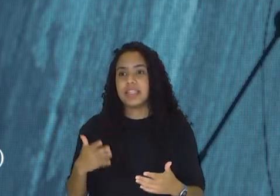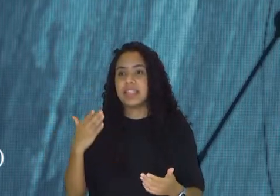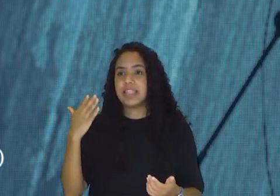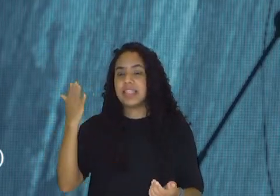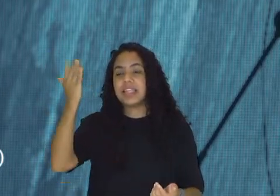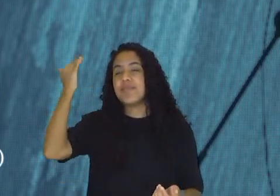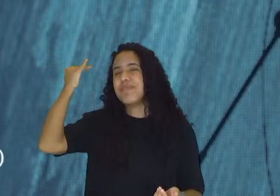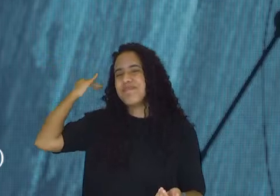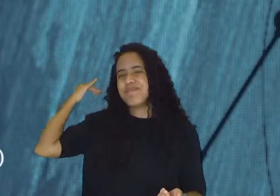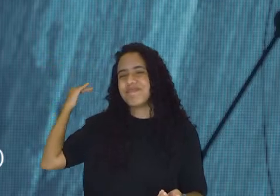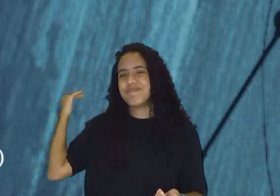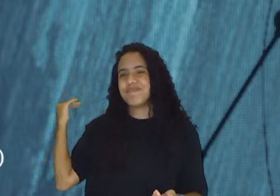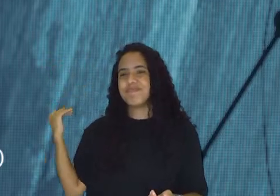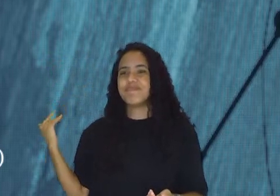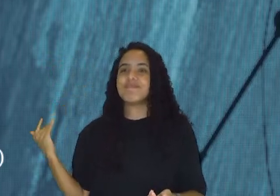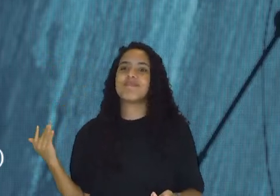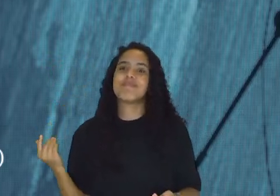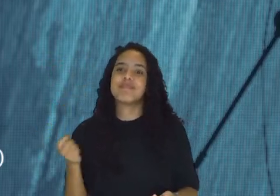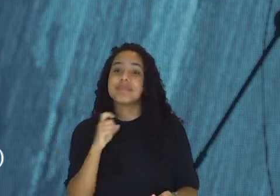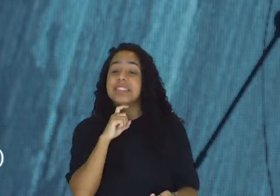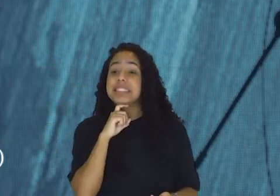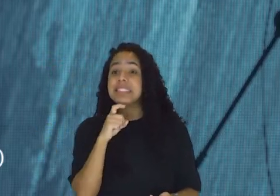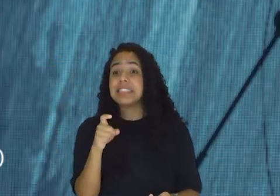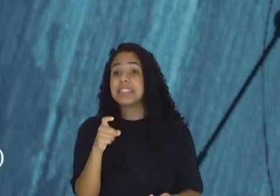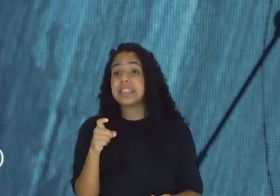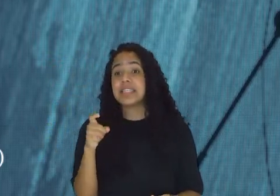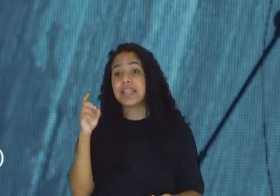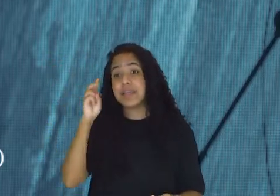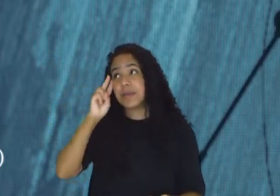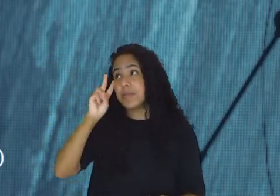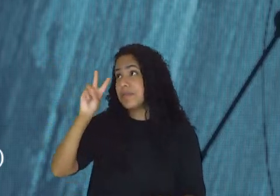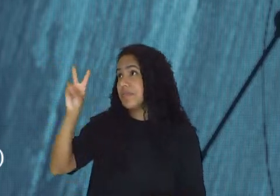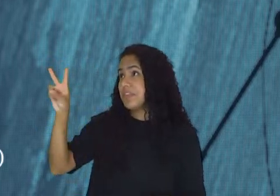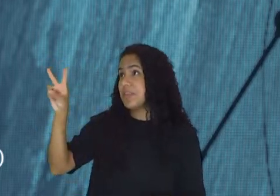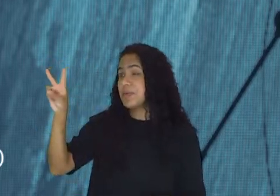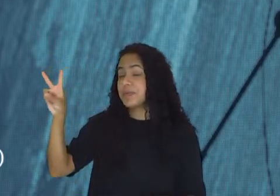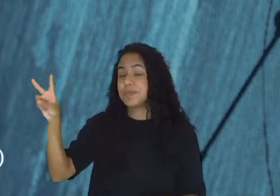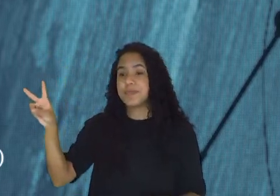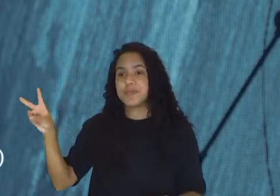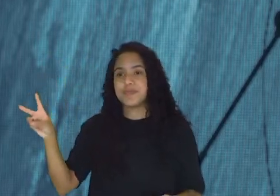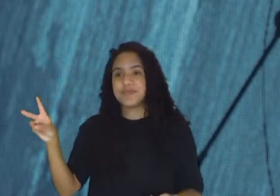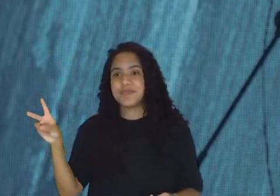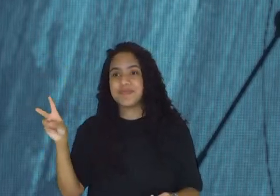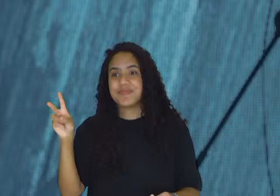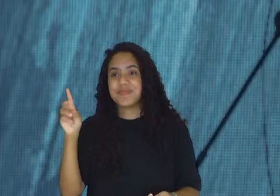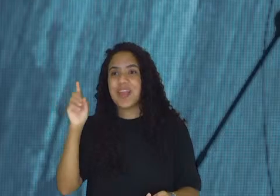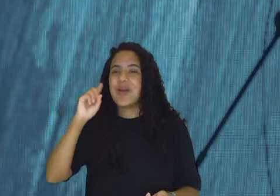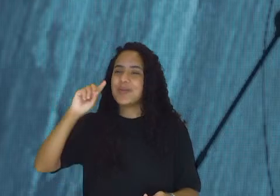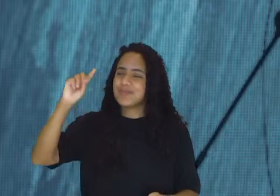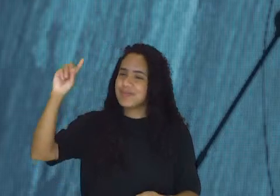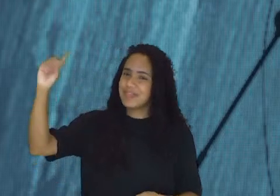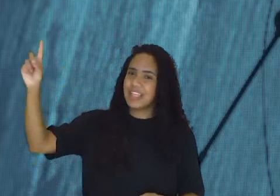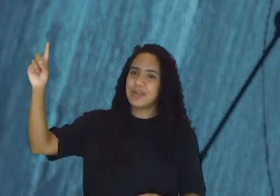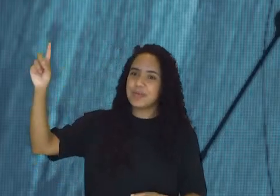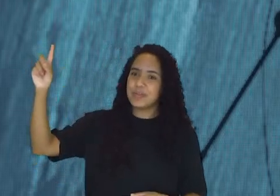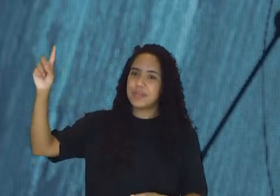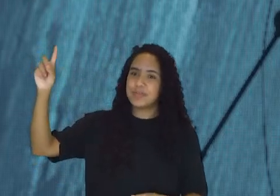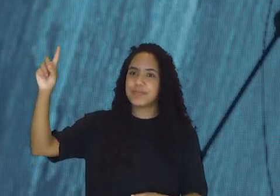por aqueles que nele esperam. Algumas versões diz: aqueles que nele